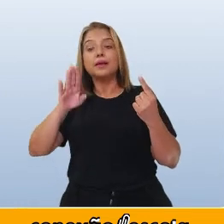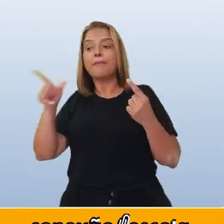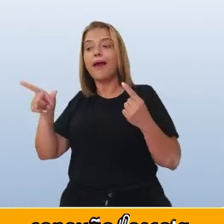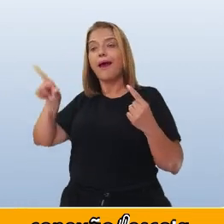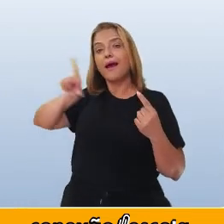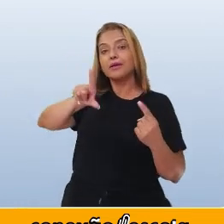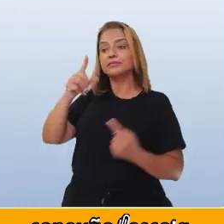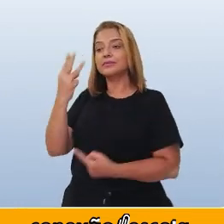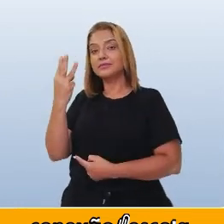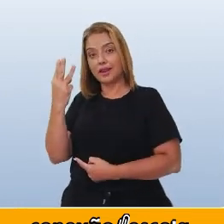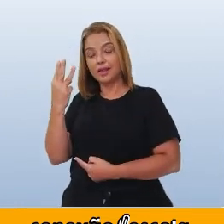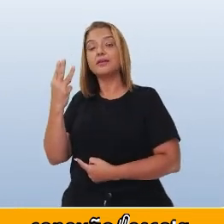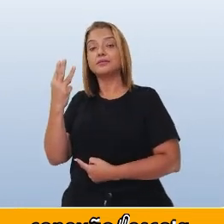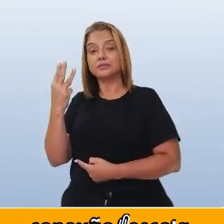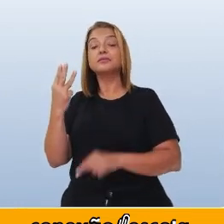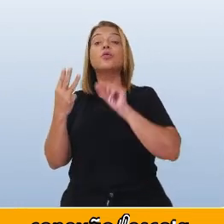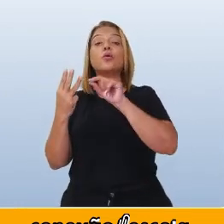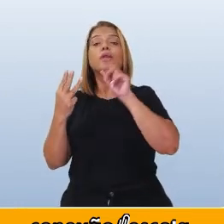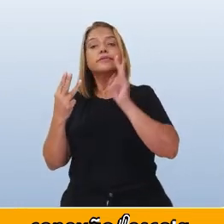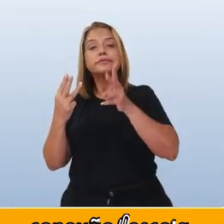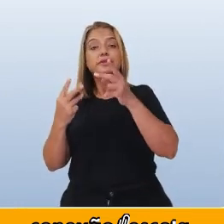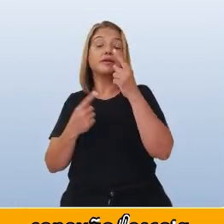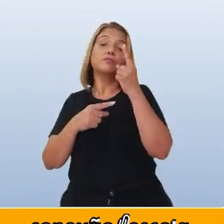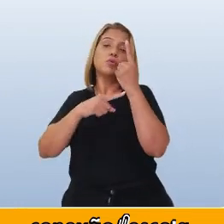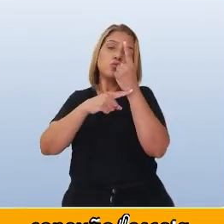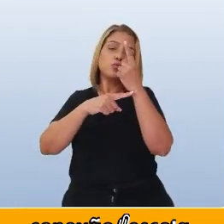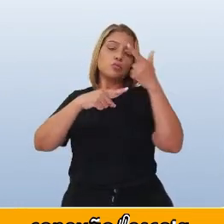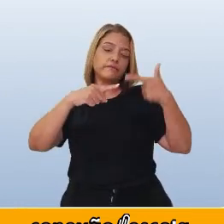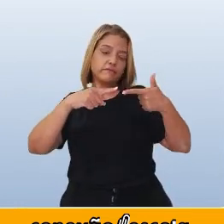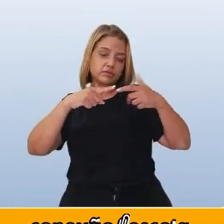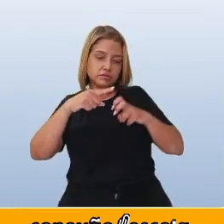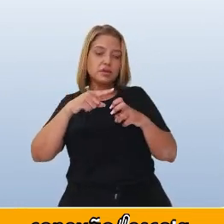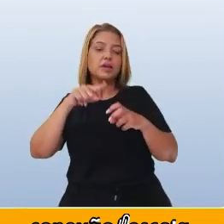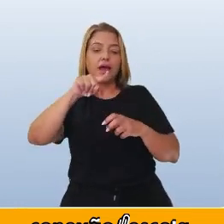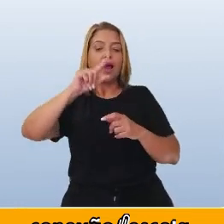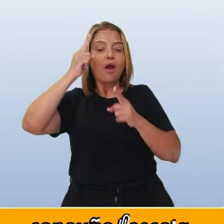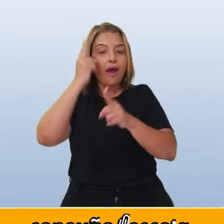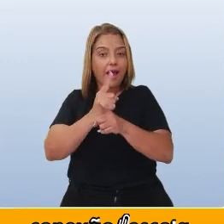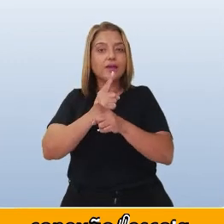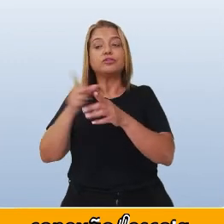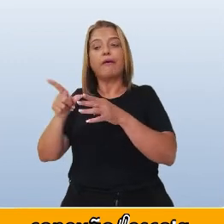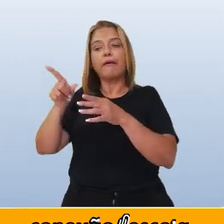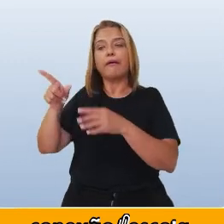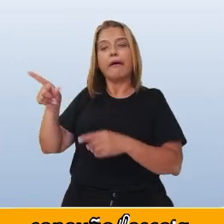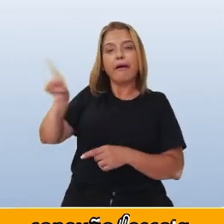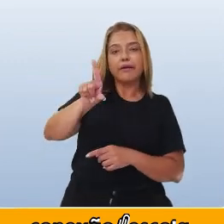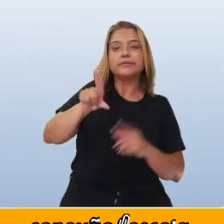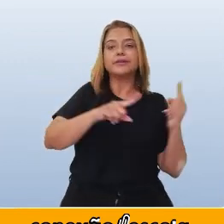que 1,25 vai estar entre 1,2 e 1,3.